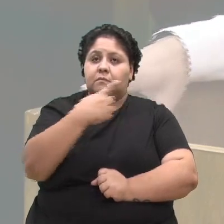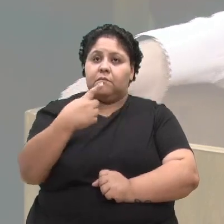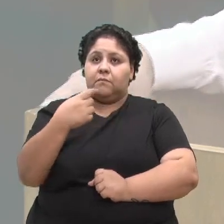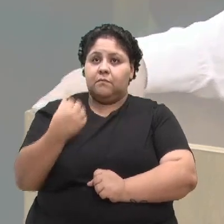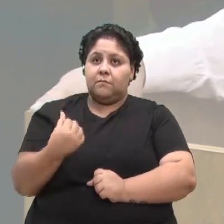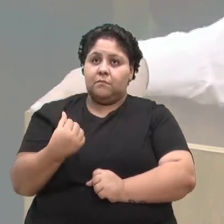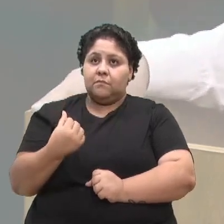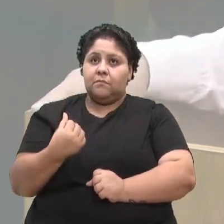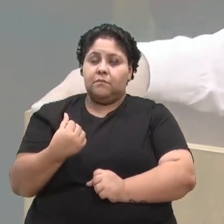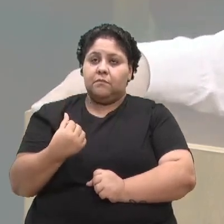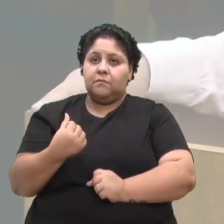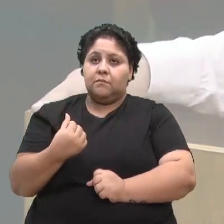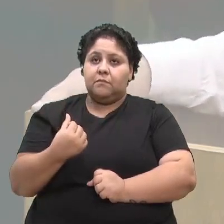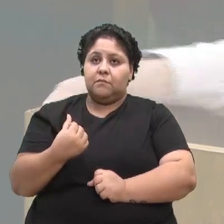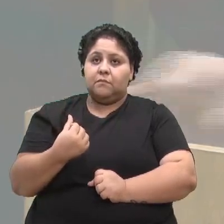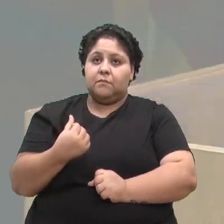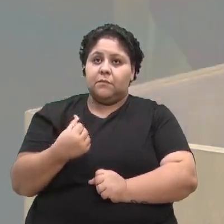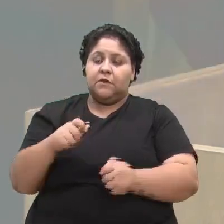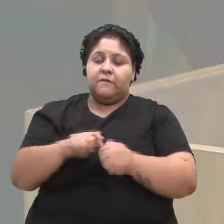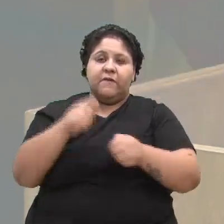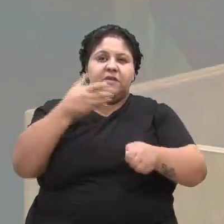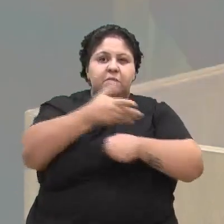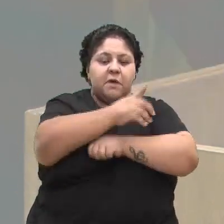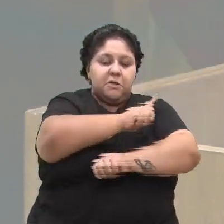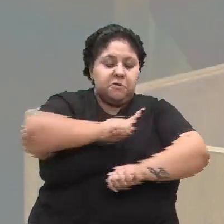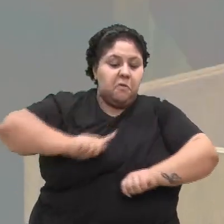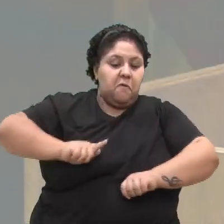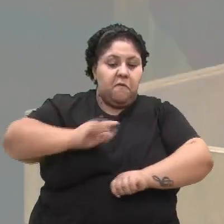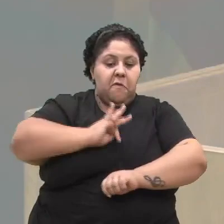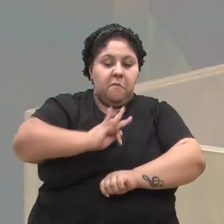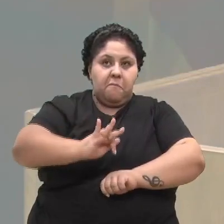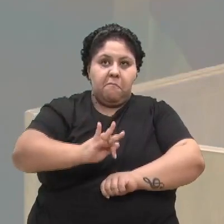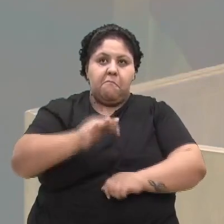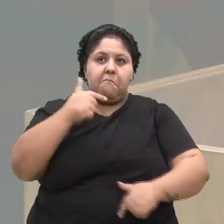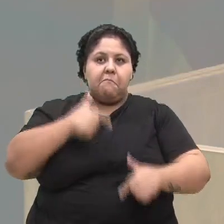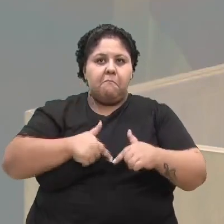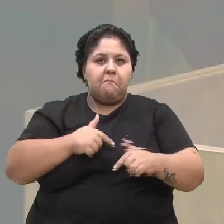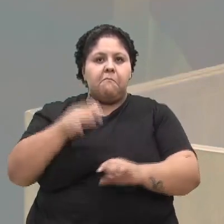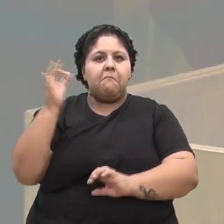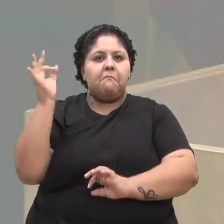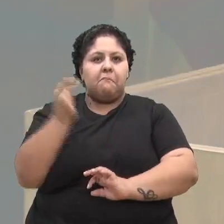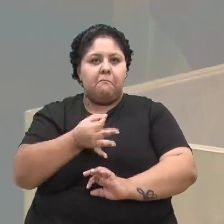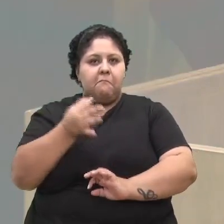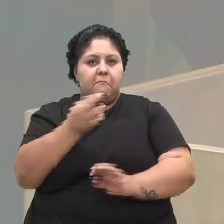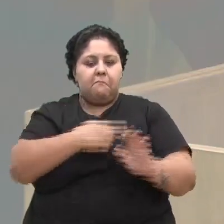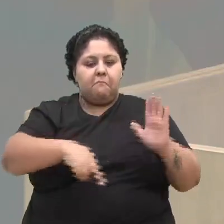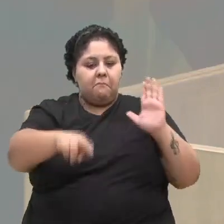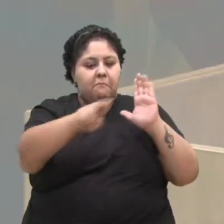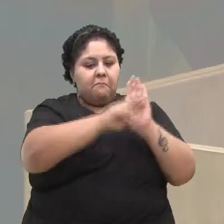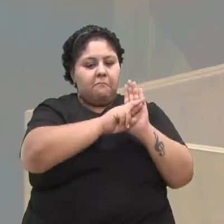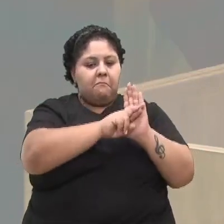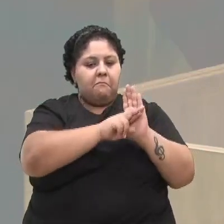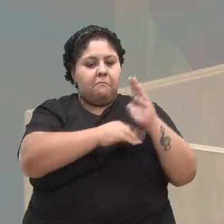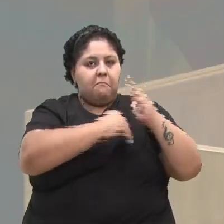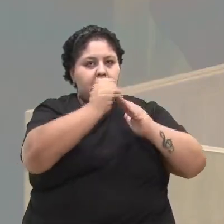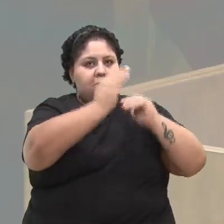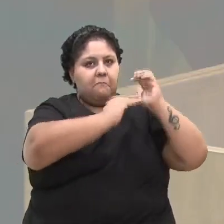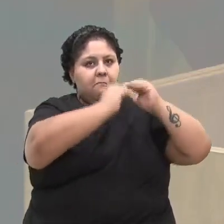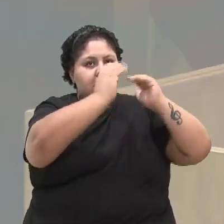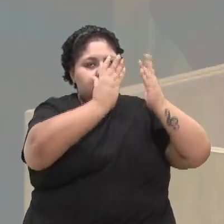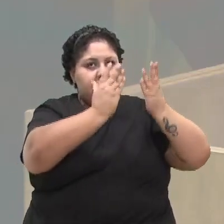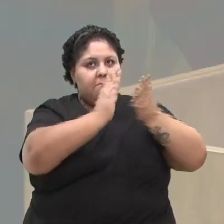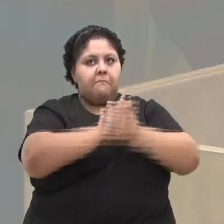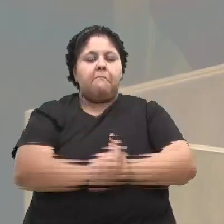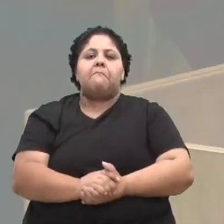BR-116 compete ao governo federal. Então, trabalho eficaz e resultados na prática. A